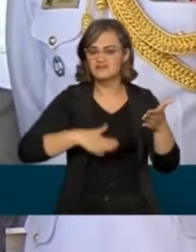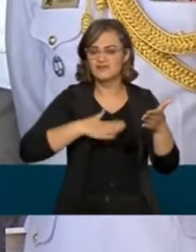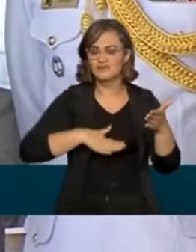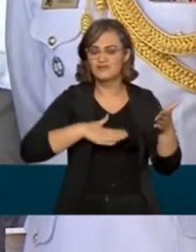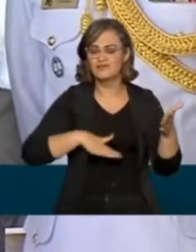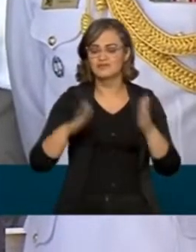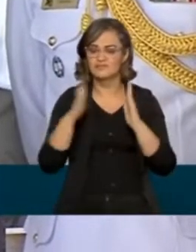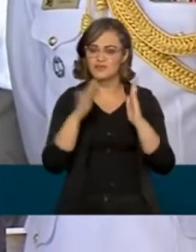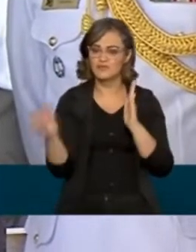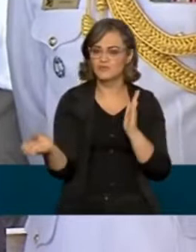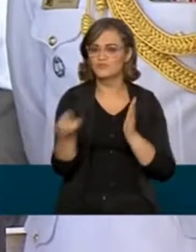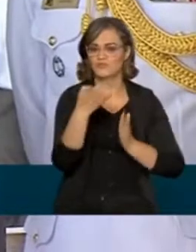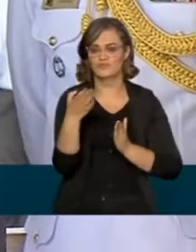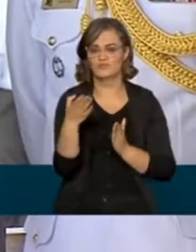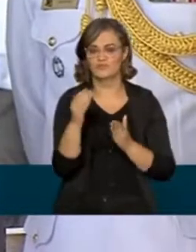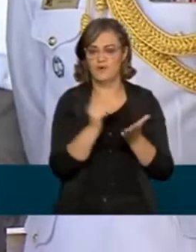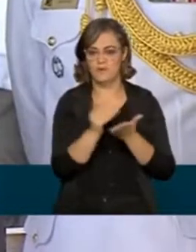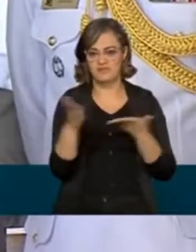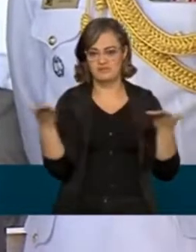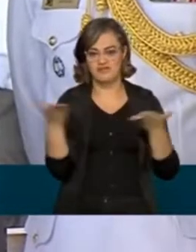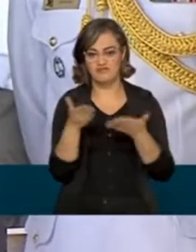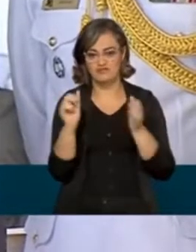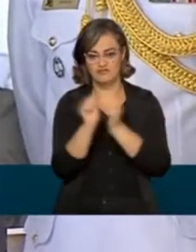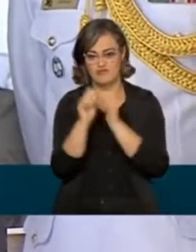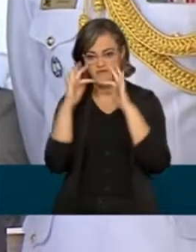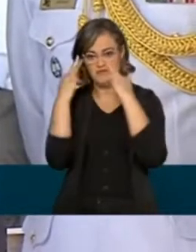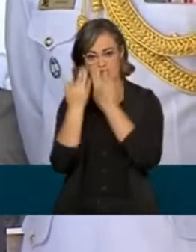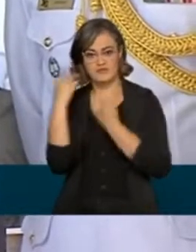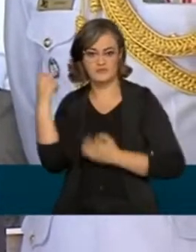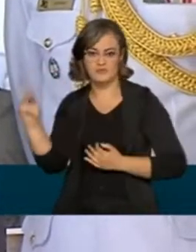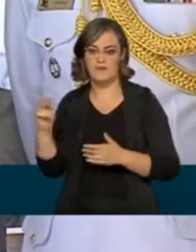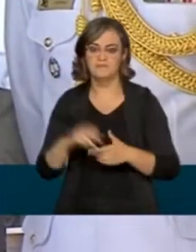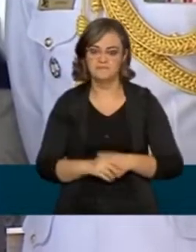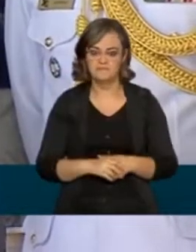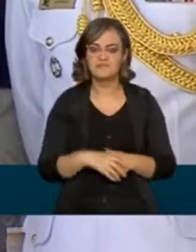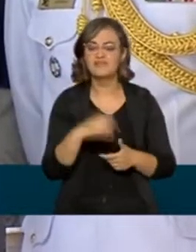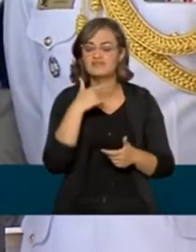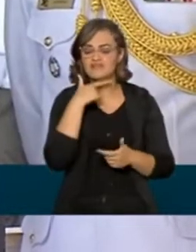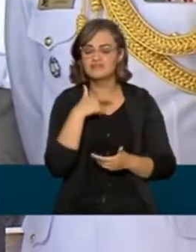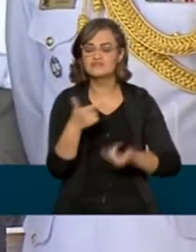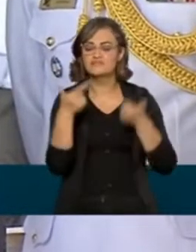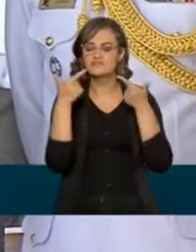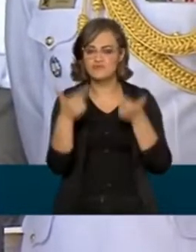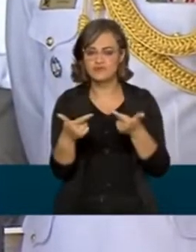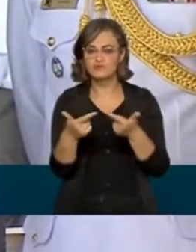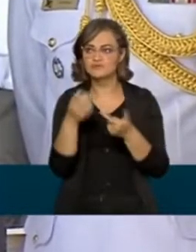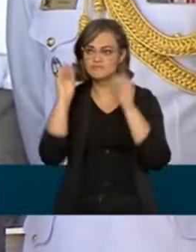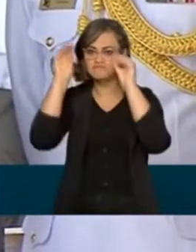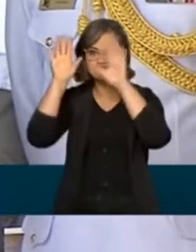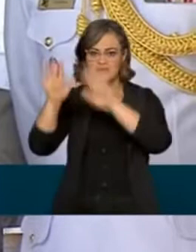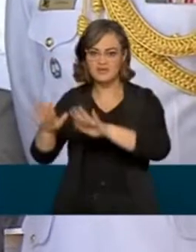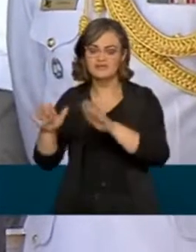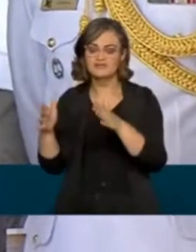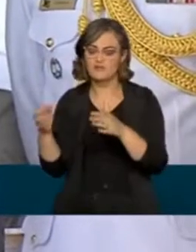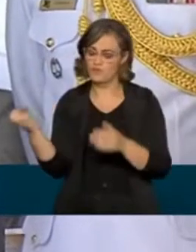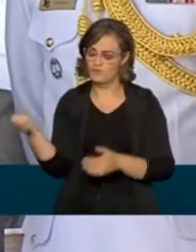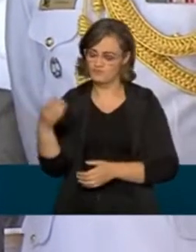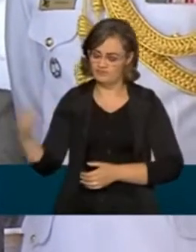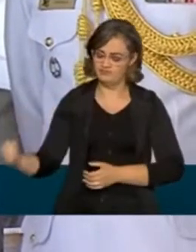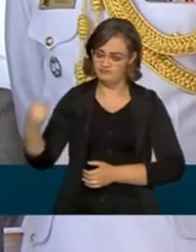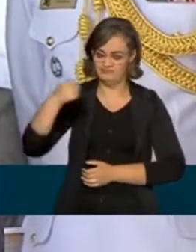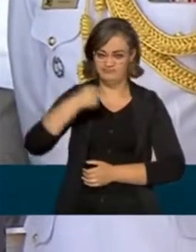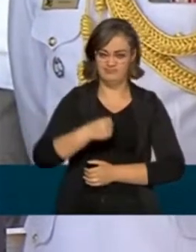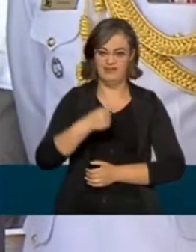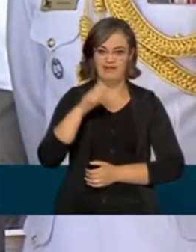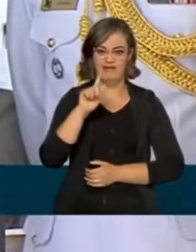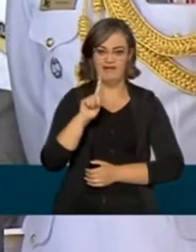nessa nova etapa que ora se inicia junto à sua família. Desejo sorte e bênçãos ao novo comandante da Marinha,